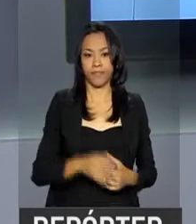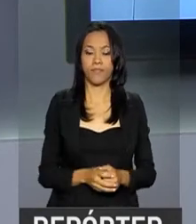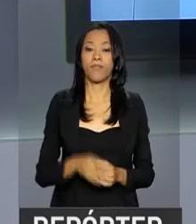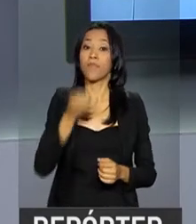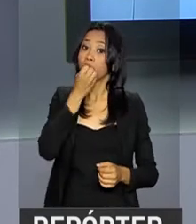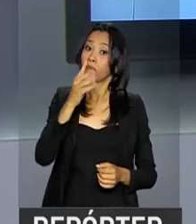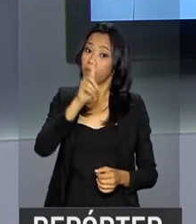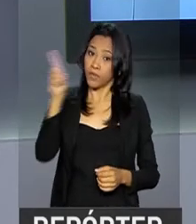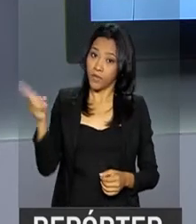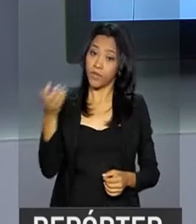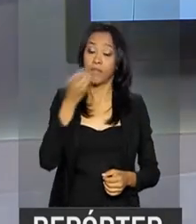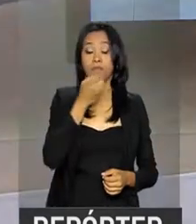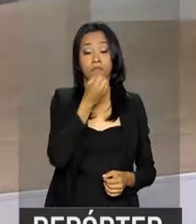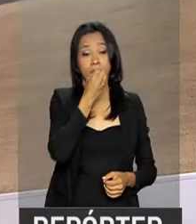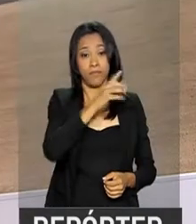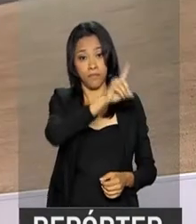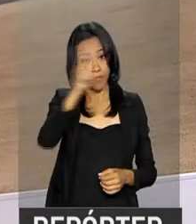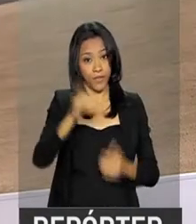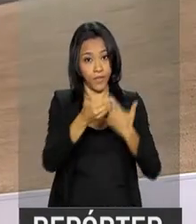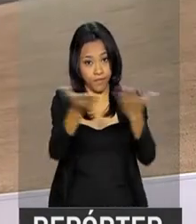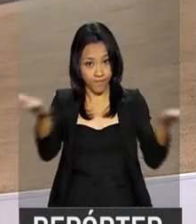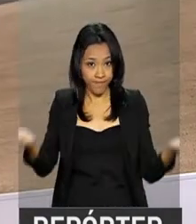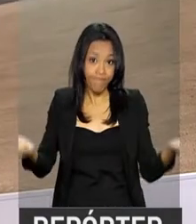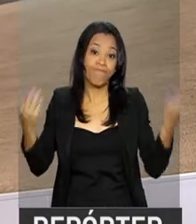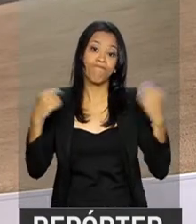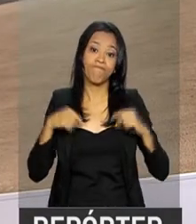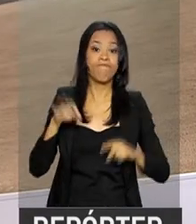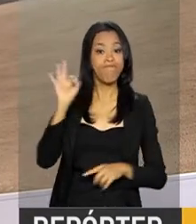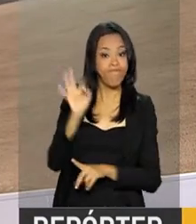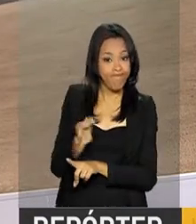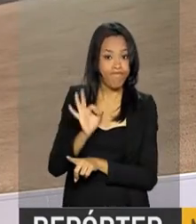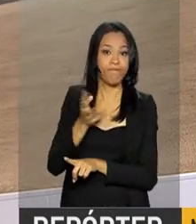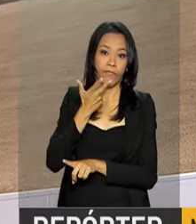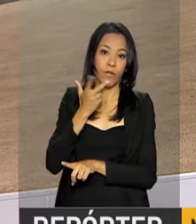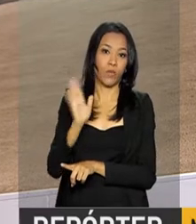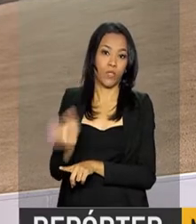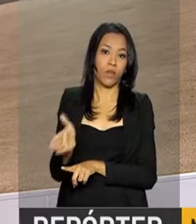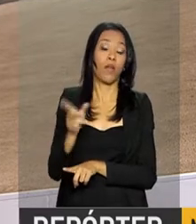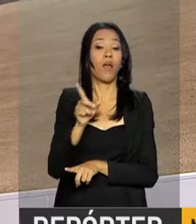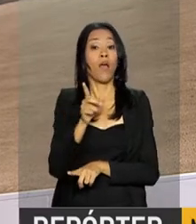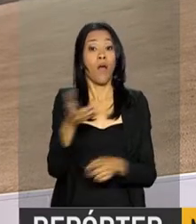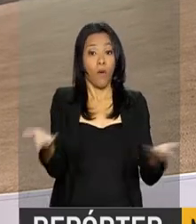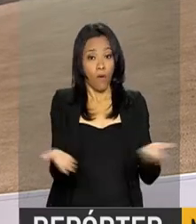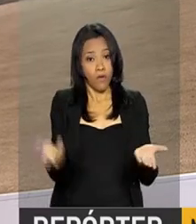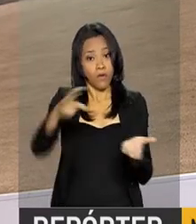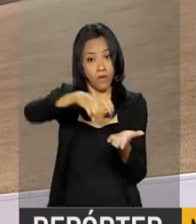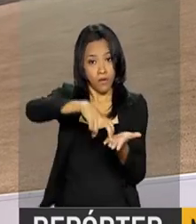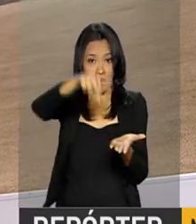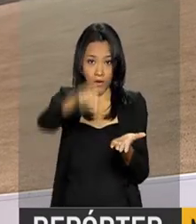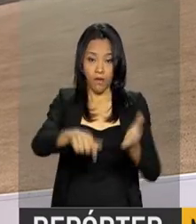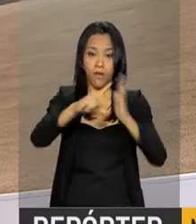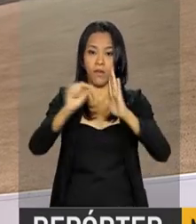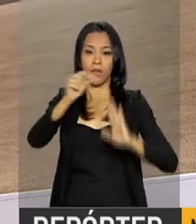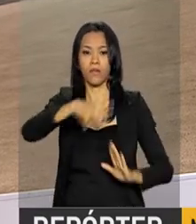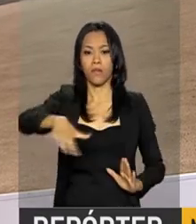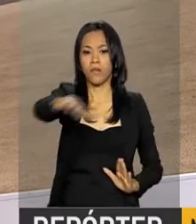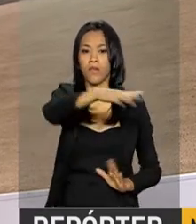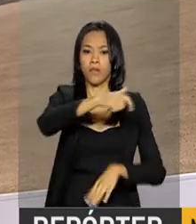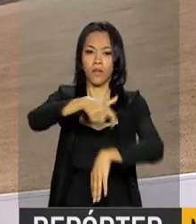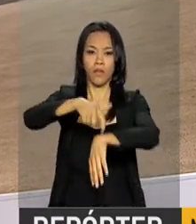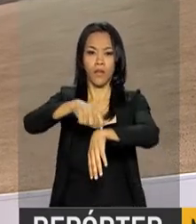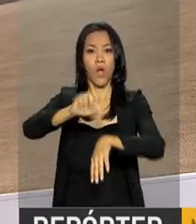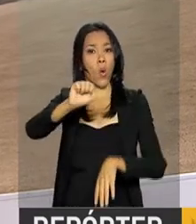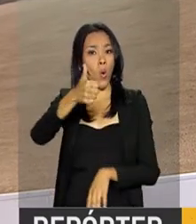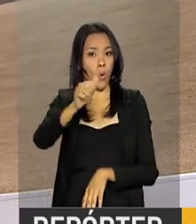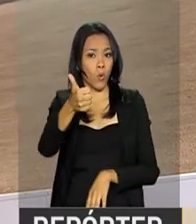dia pra você também está está bom dia a todos bom é isso mesmo thaíssa agora pela manhã aqui no palácio do planalto às 11